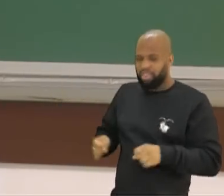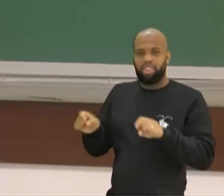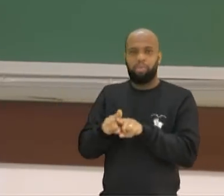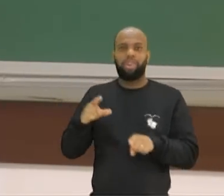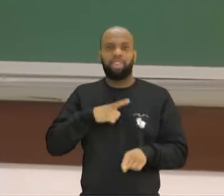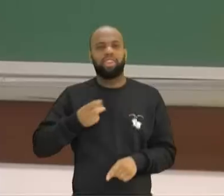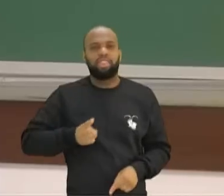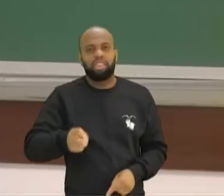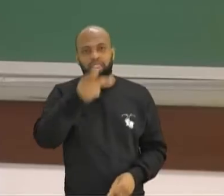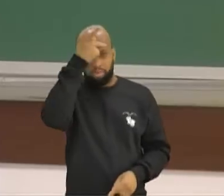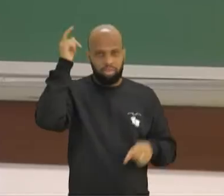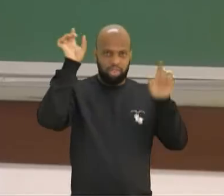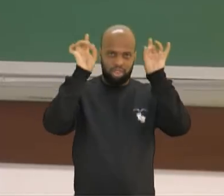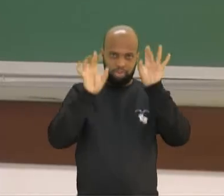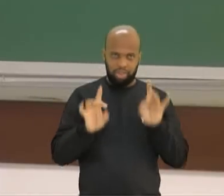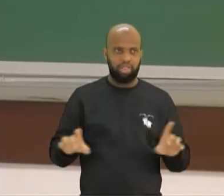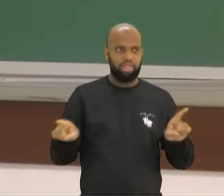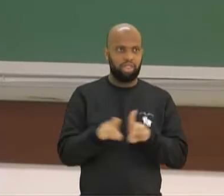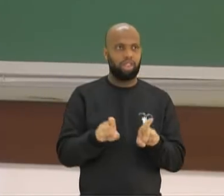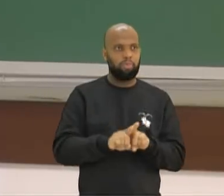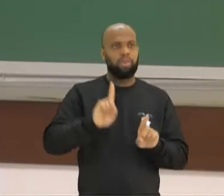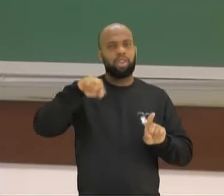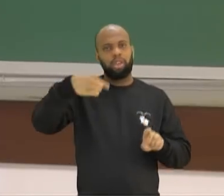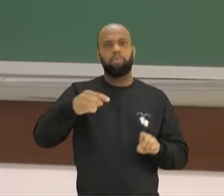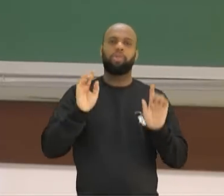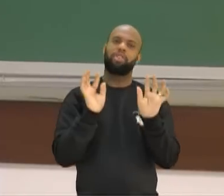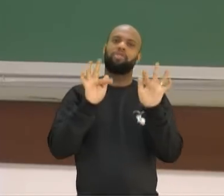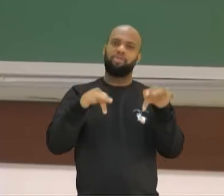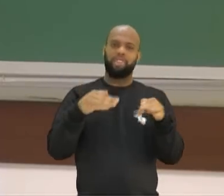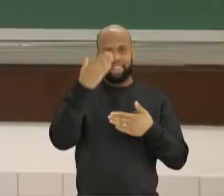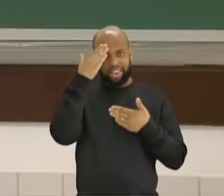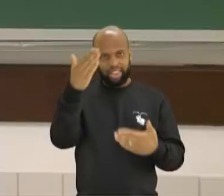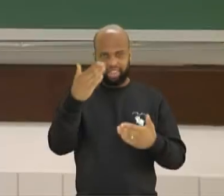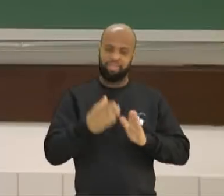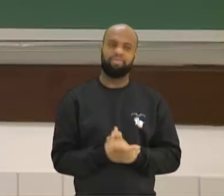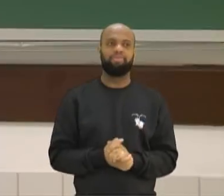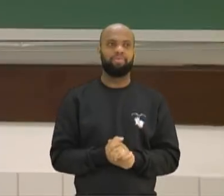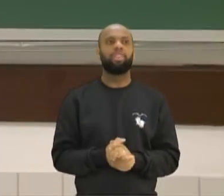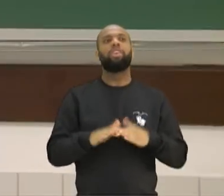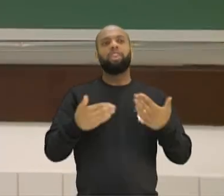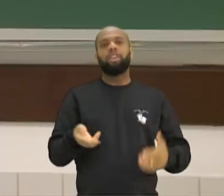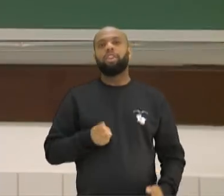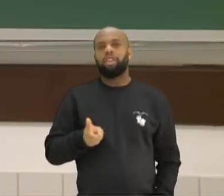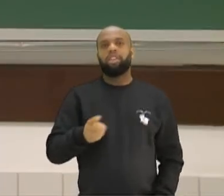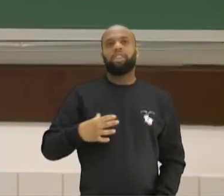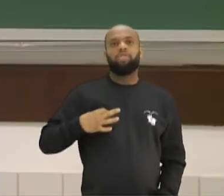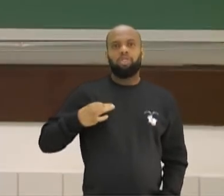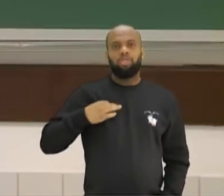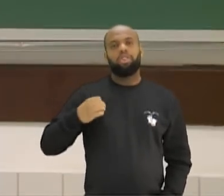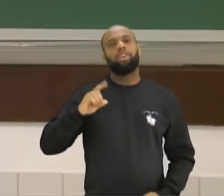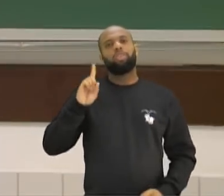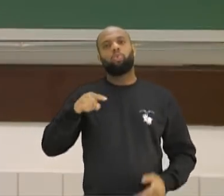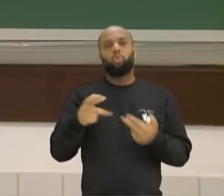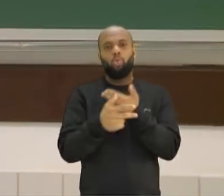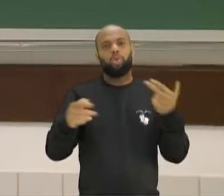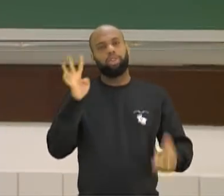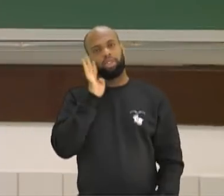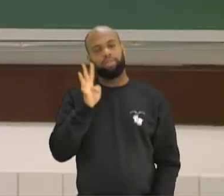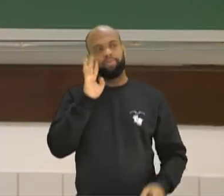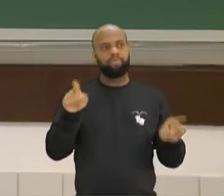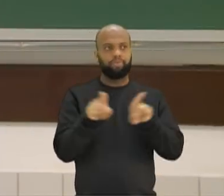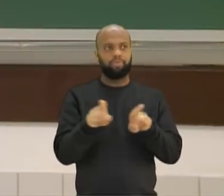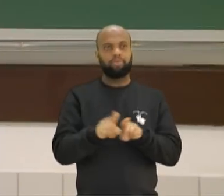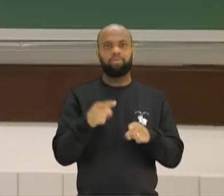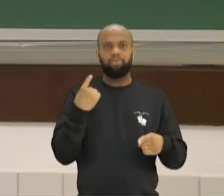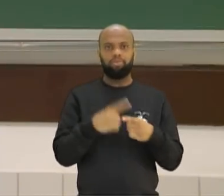pessoas muito especiais. E daí ele te agradece. Thank you, certo? Então, gente, ser voluntário é algo muito legal. A